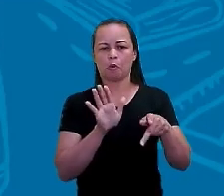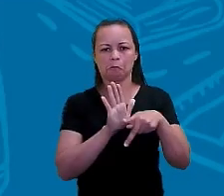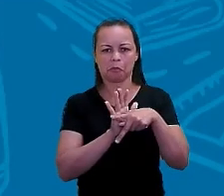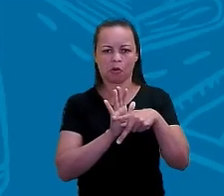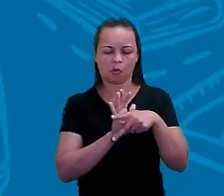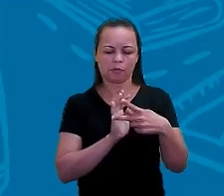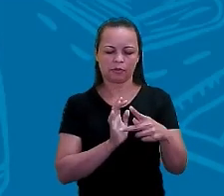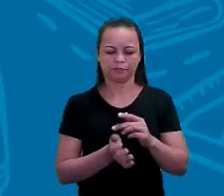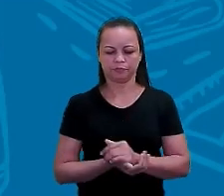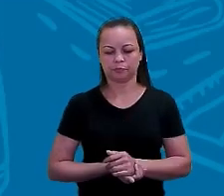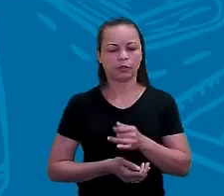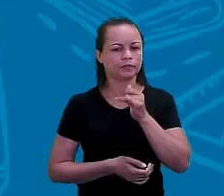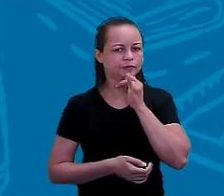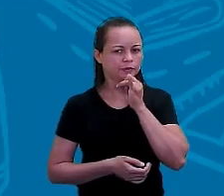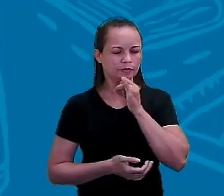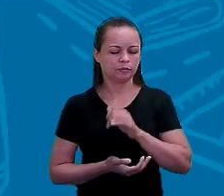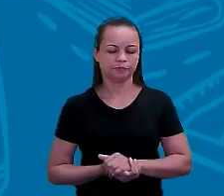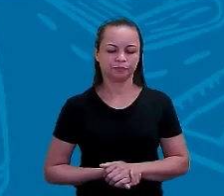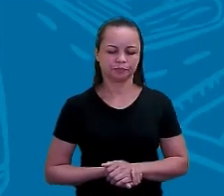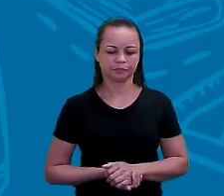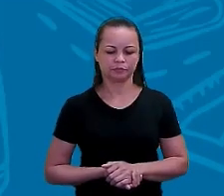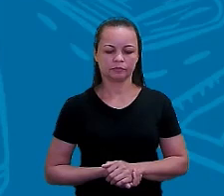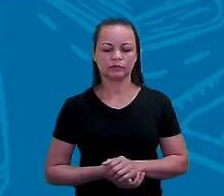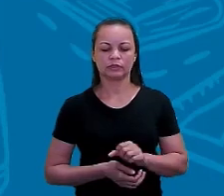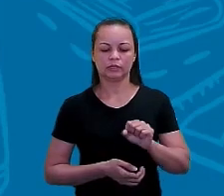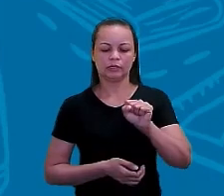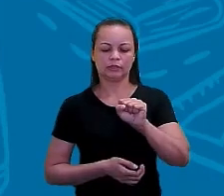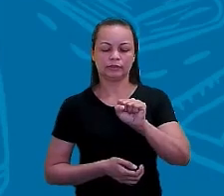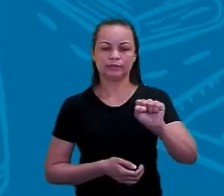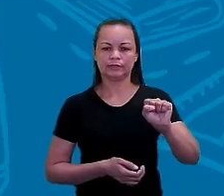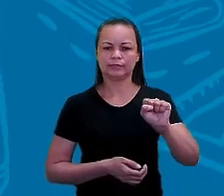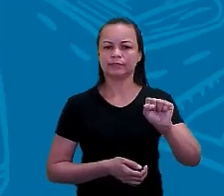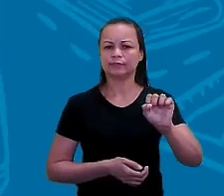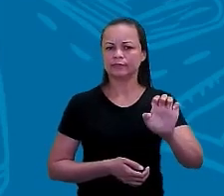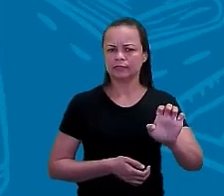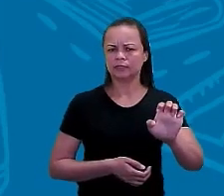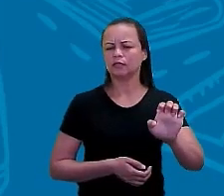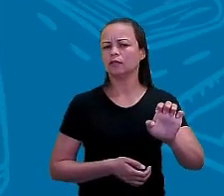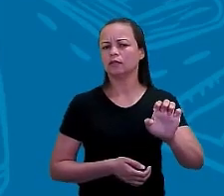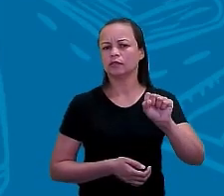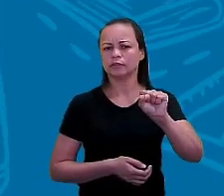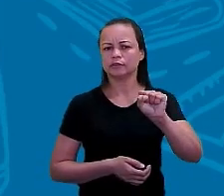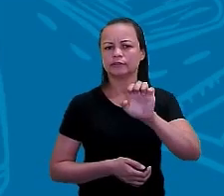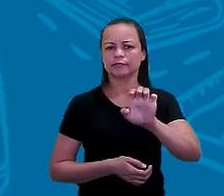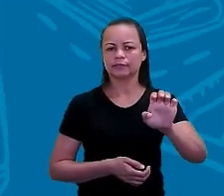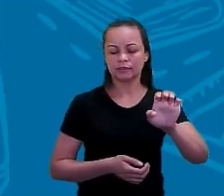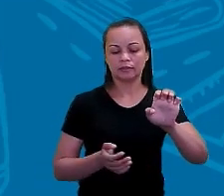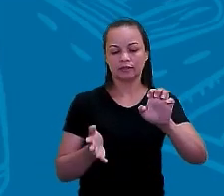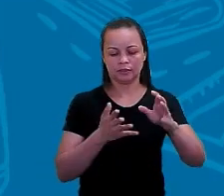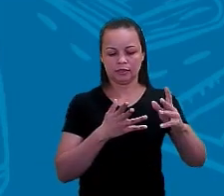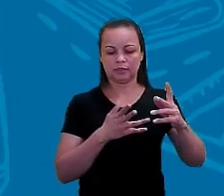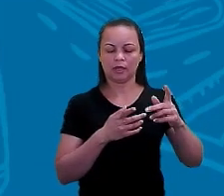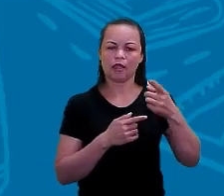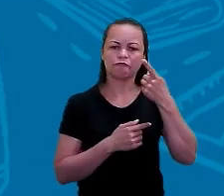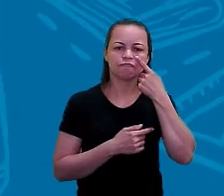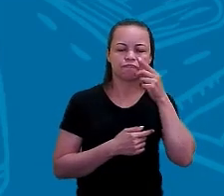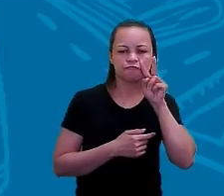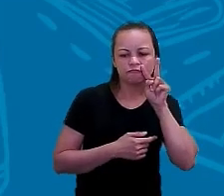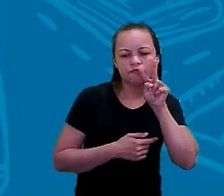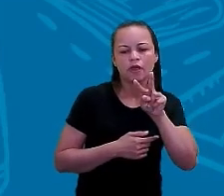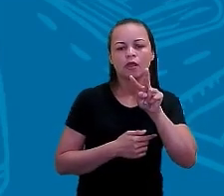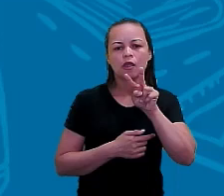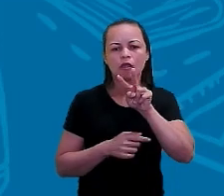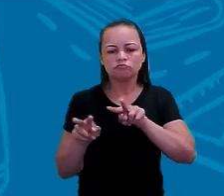exemplo, sol é o passado de see. O que é see? Ver, enxergar. Então, to